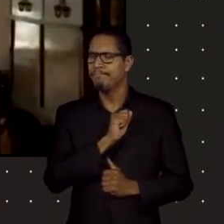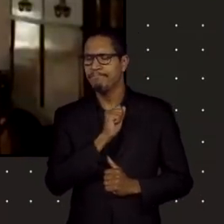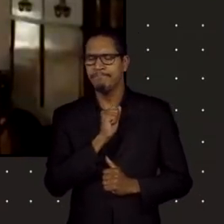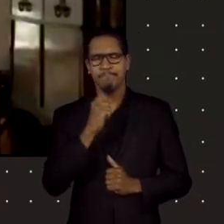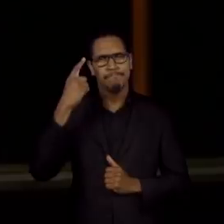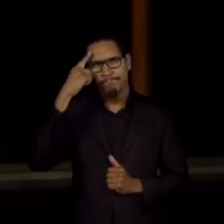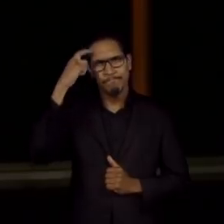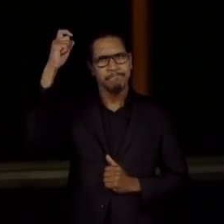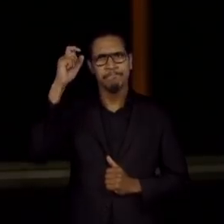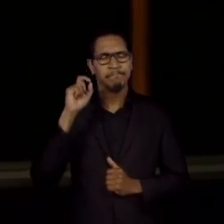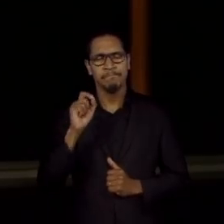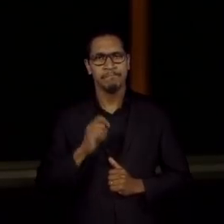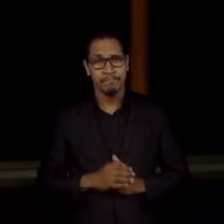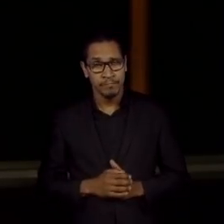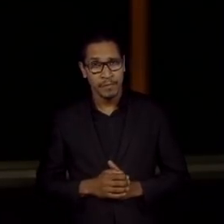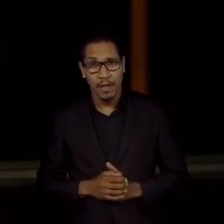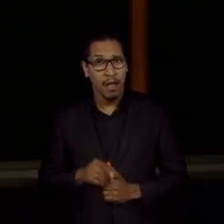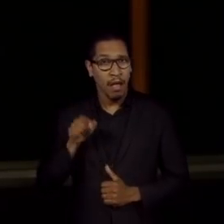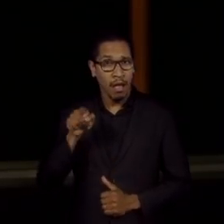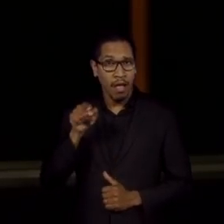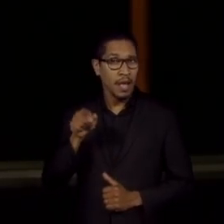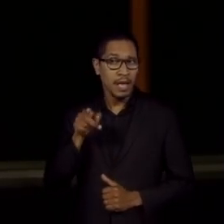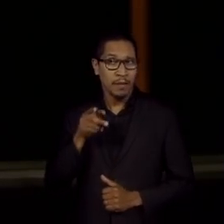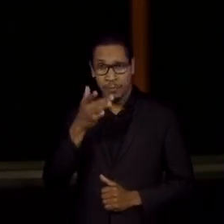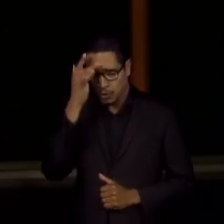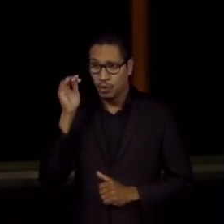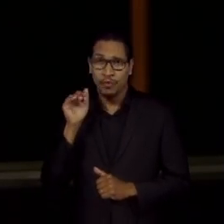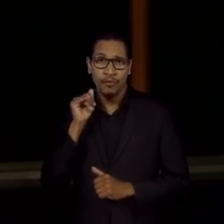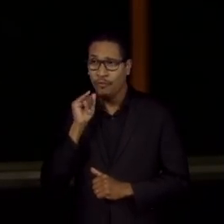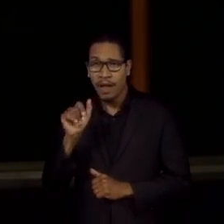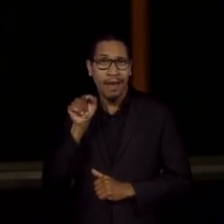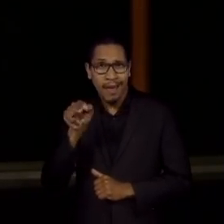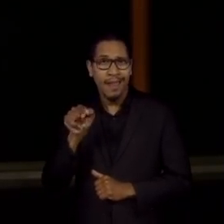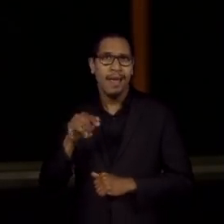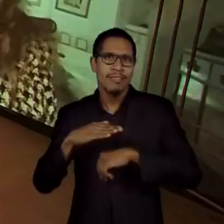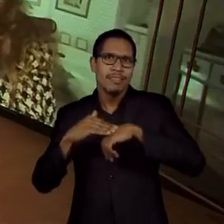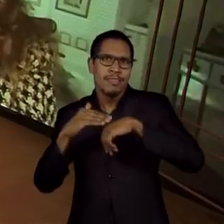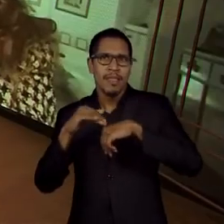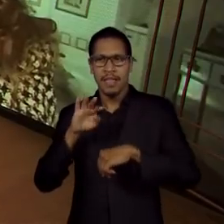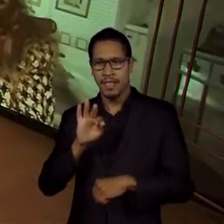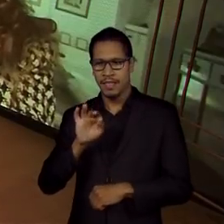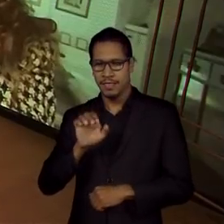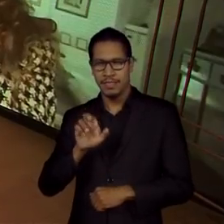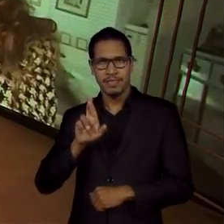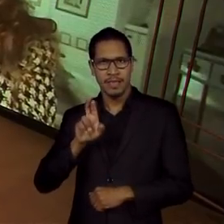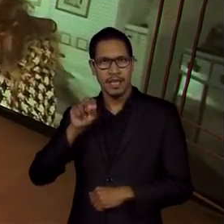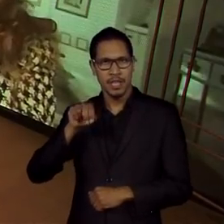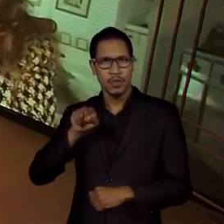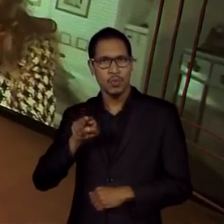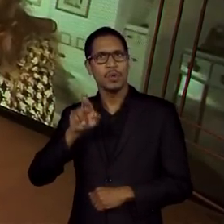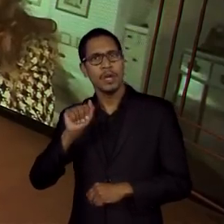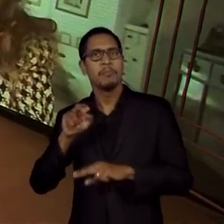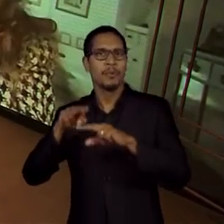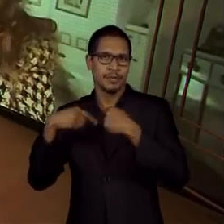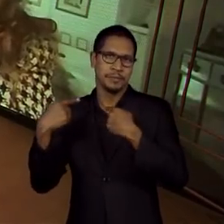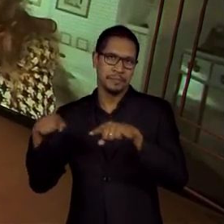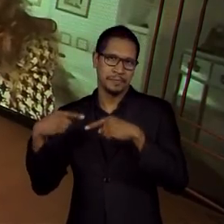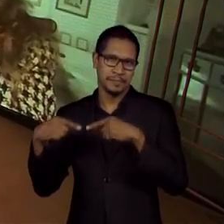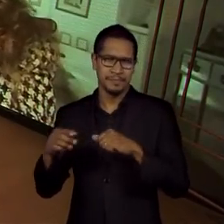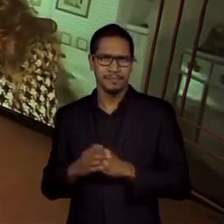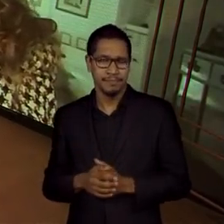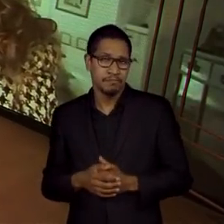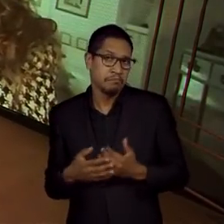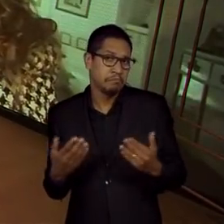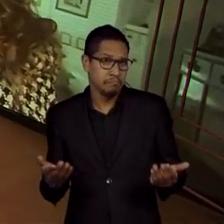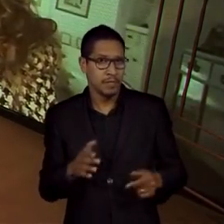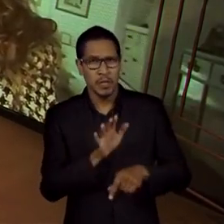o apelido da Wanderleia é Ternura, né? Ternurinha, por causa da música, né? Ternura, né? O apelido é Ternura. E